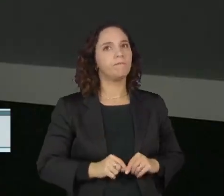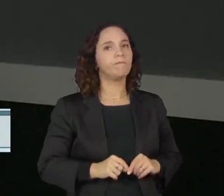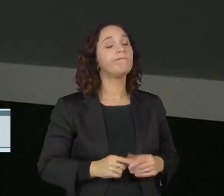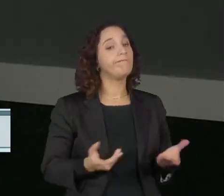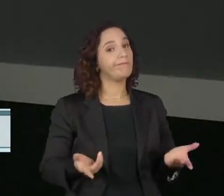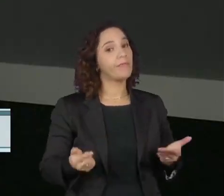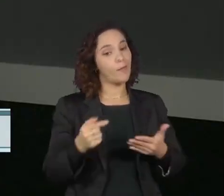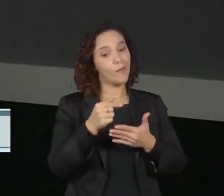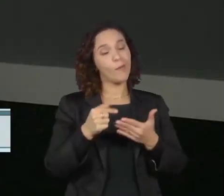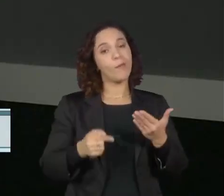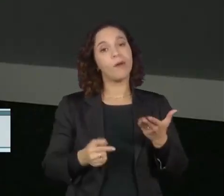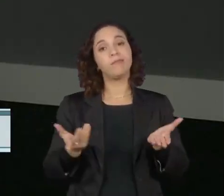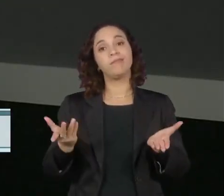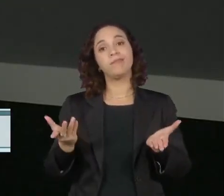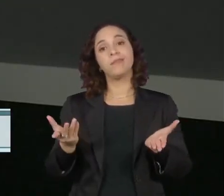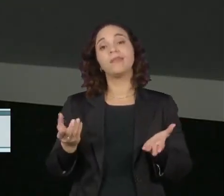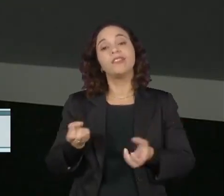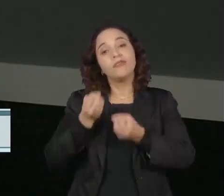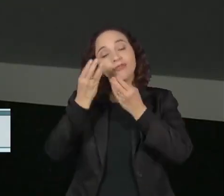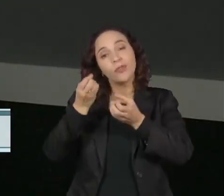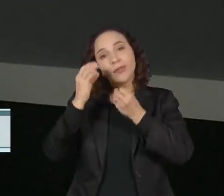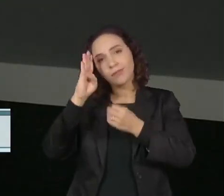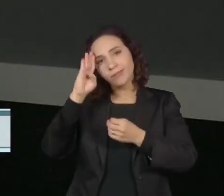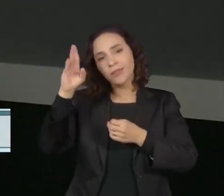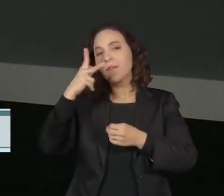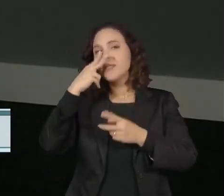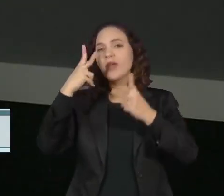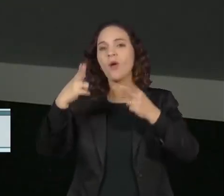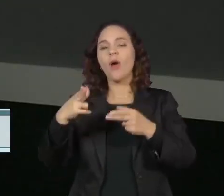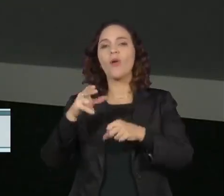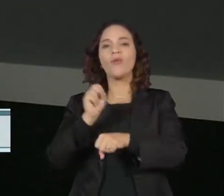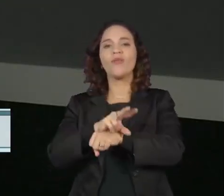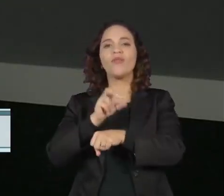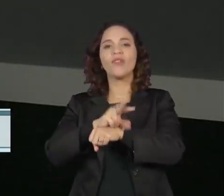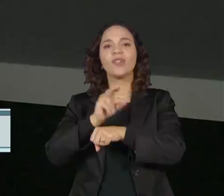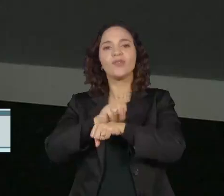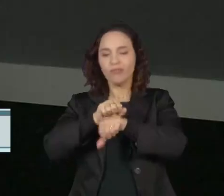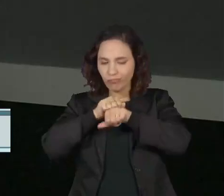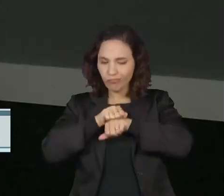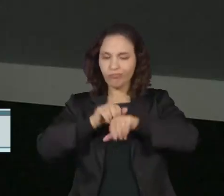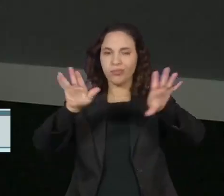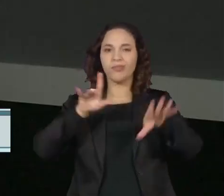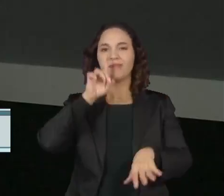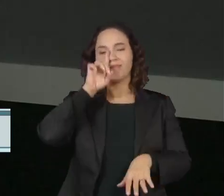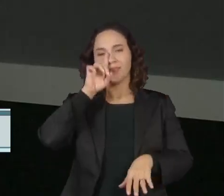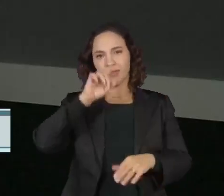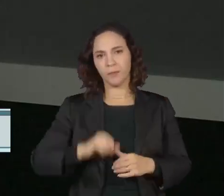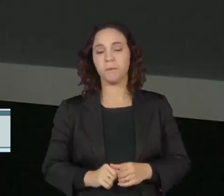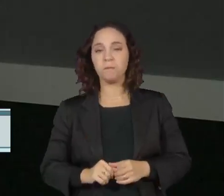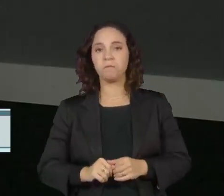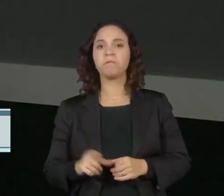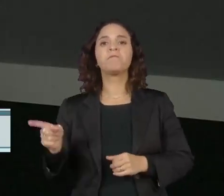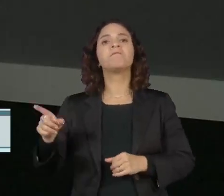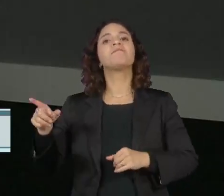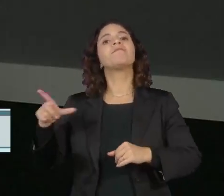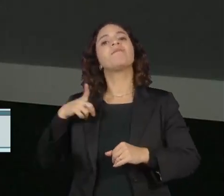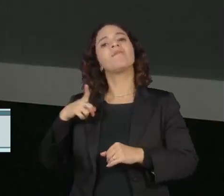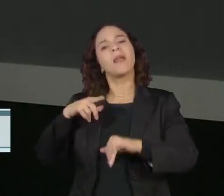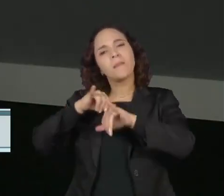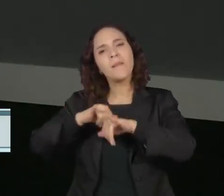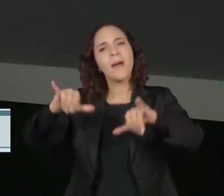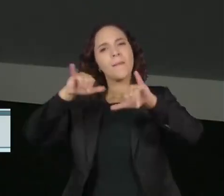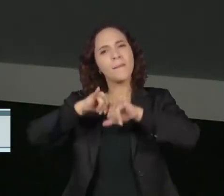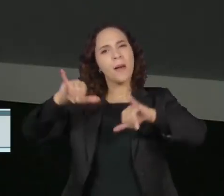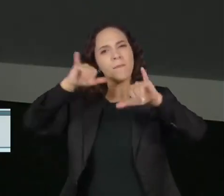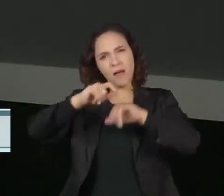isso, dizer que a desinformação é um dos vírus mais perigosos que a gente tem. As campanhas de conscientização,